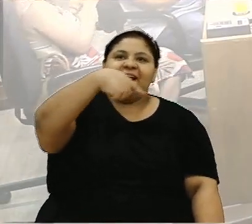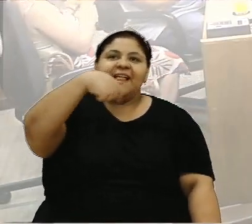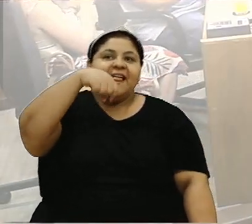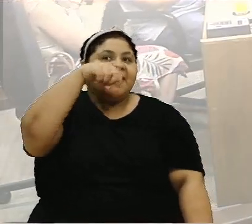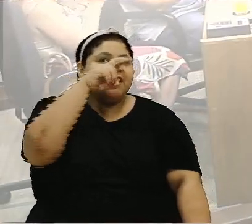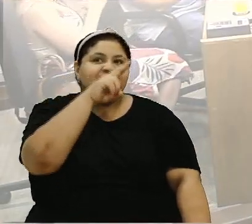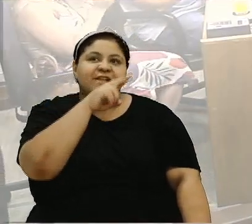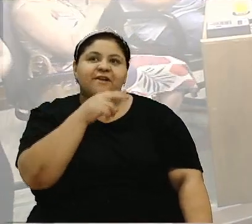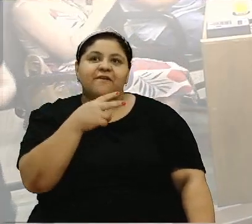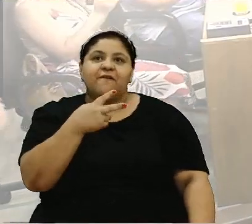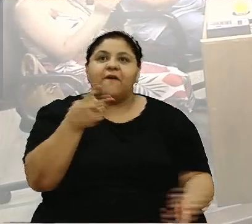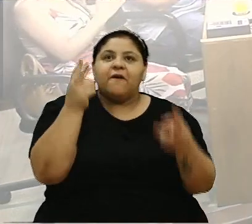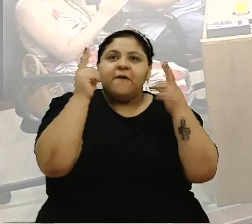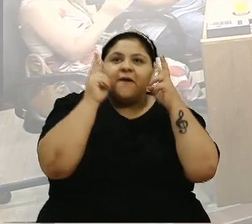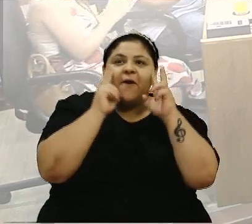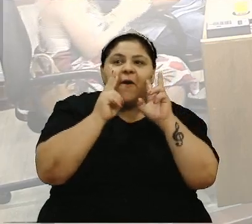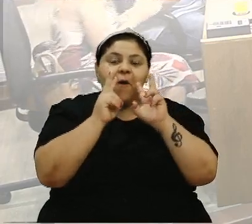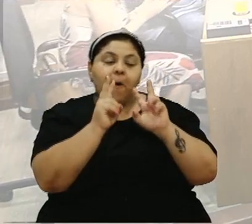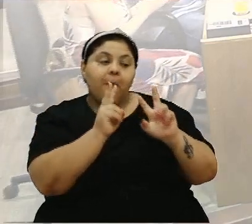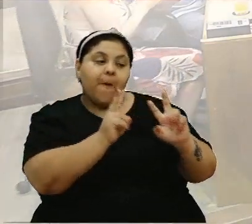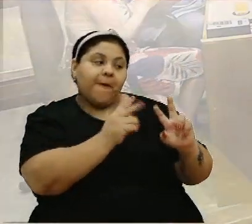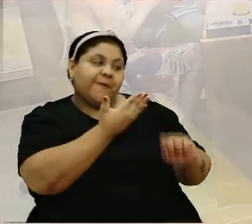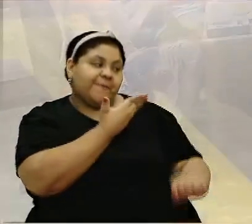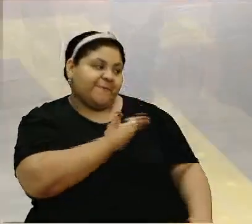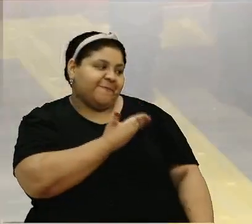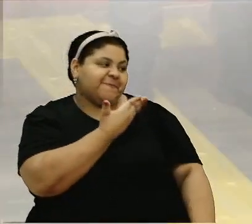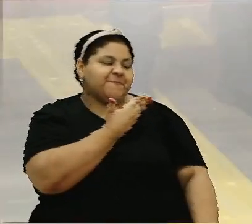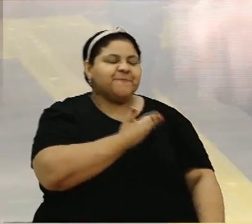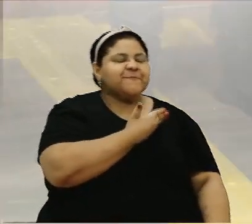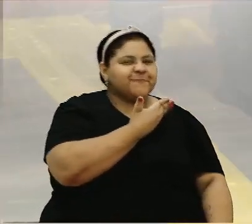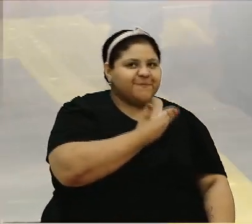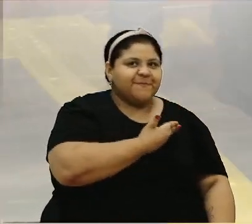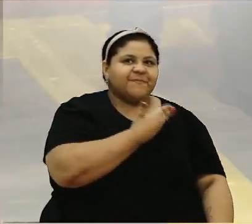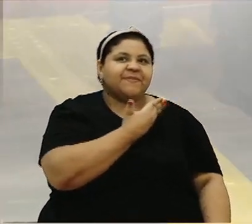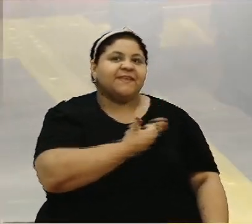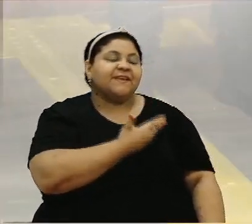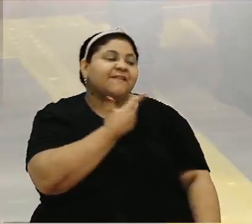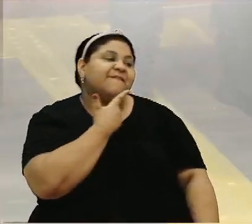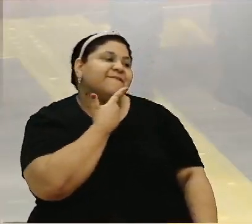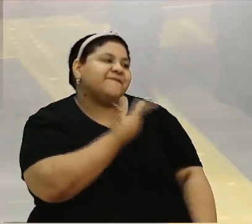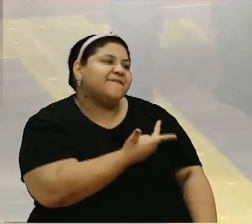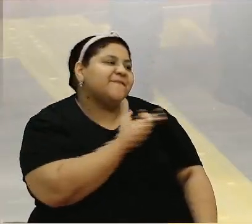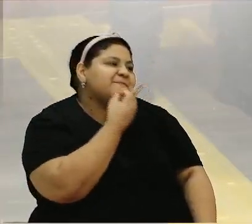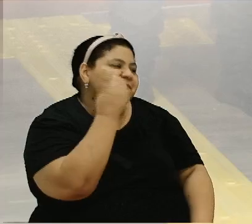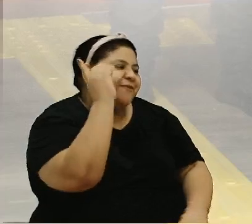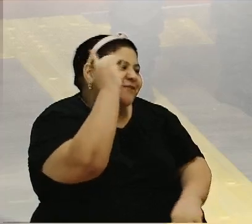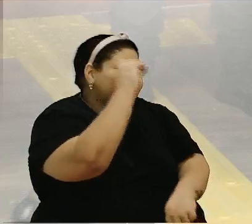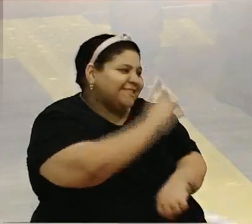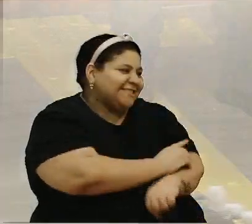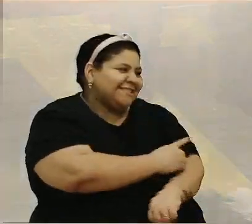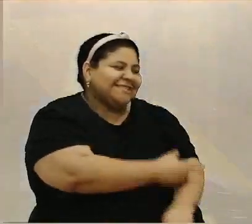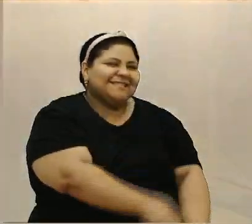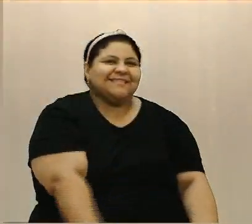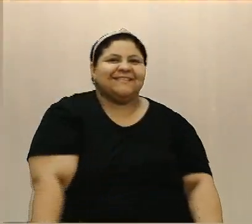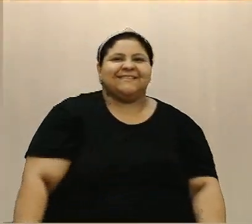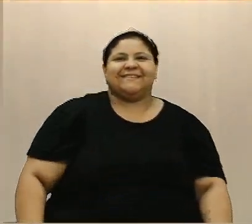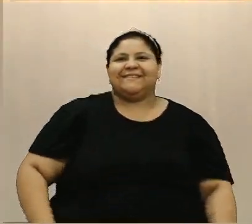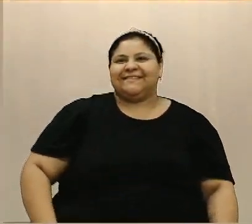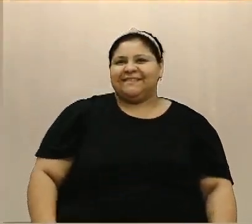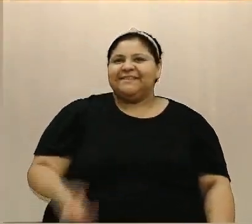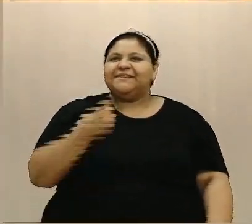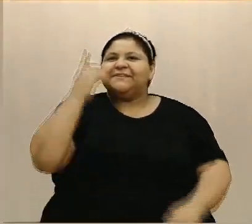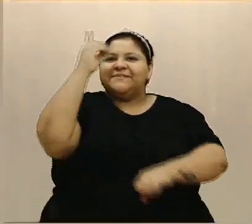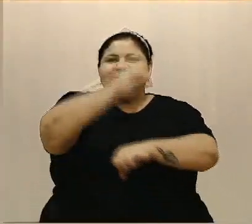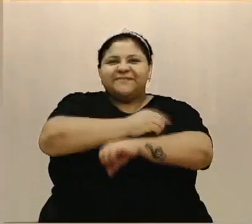rodadinha, olhe pro amigo e diz um bom dia. Bom